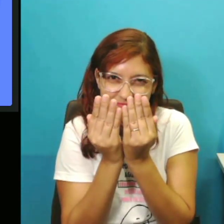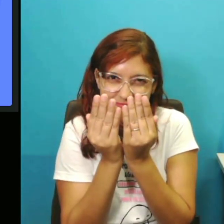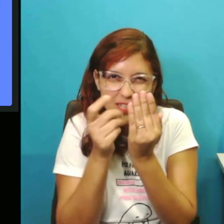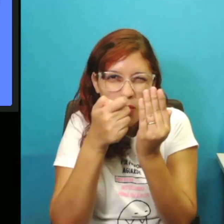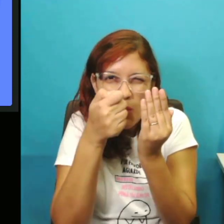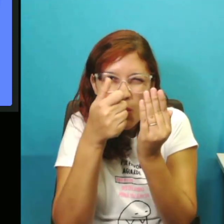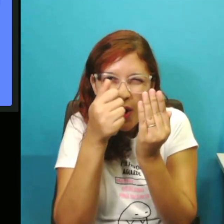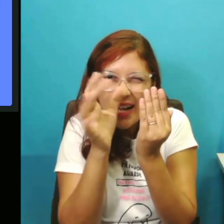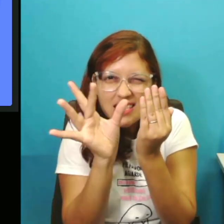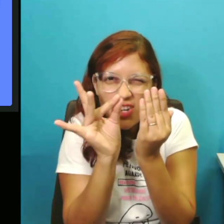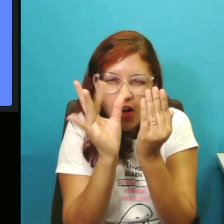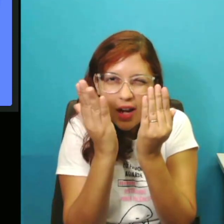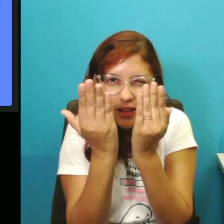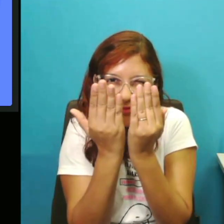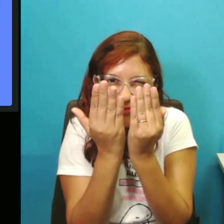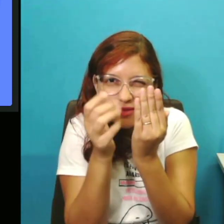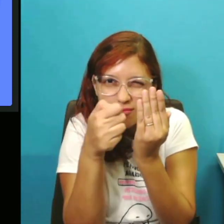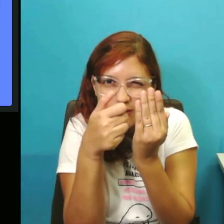Quase se tocando.